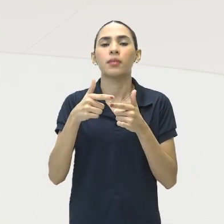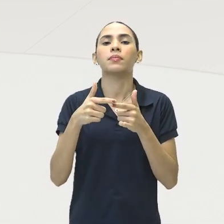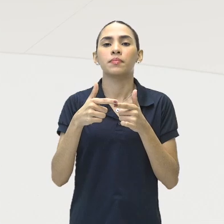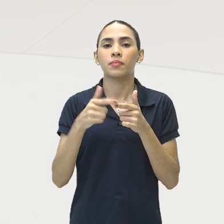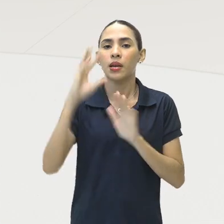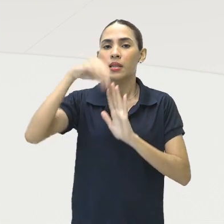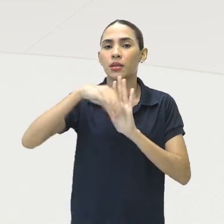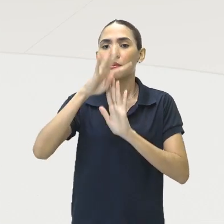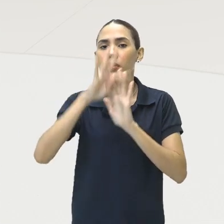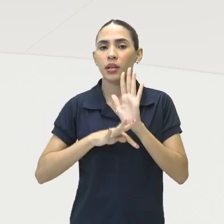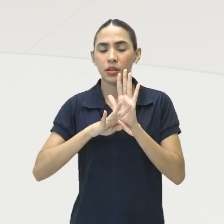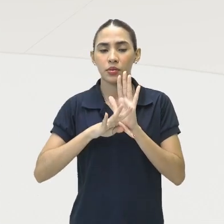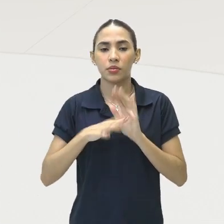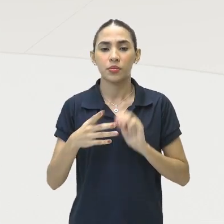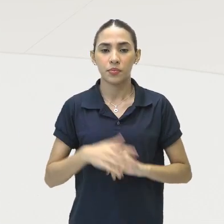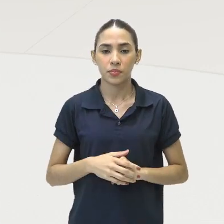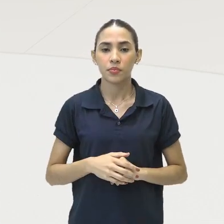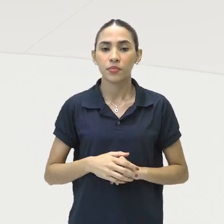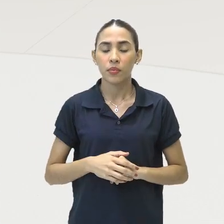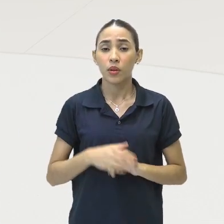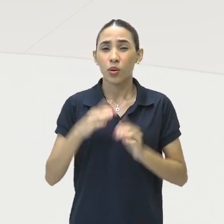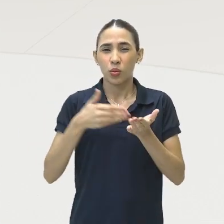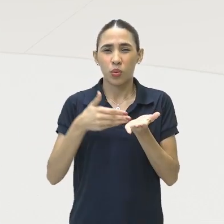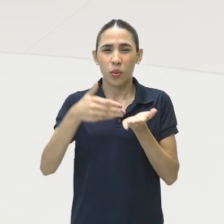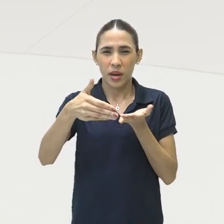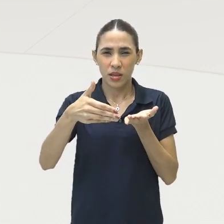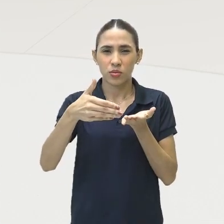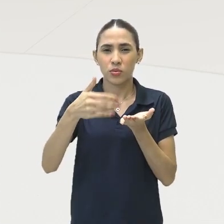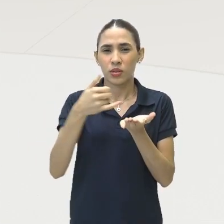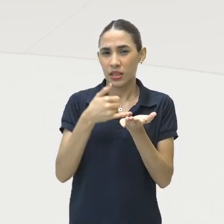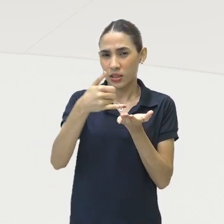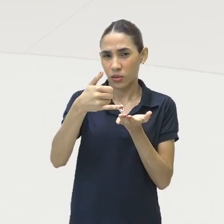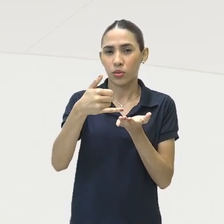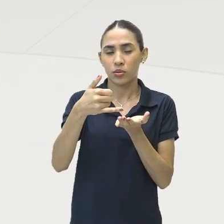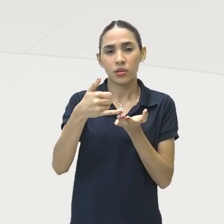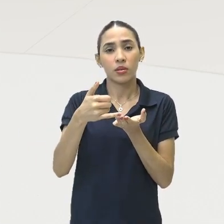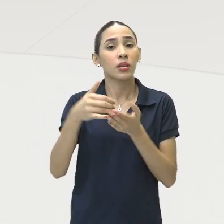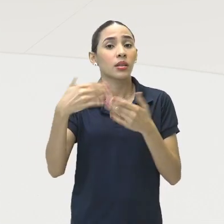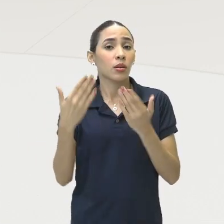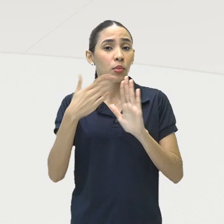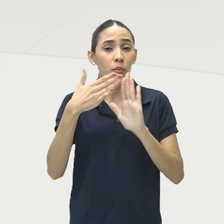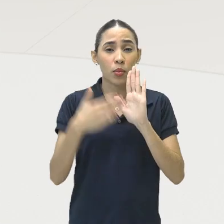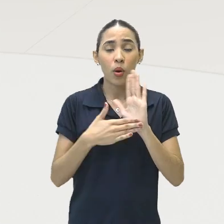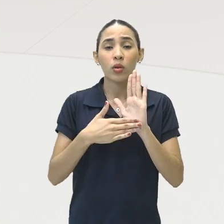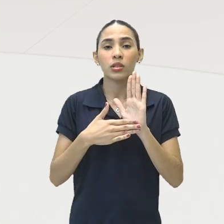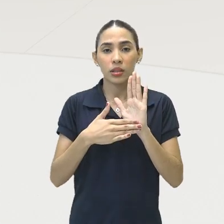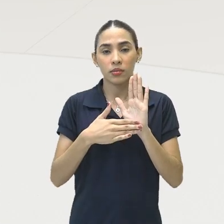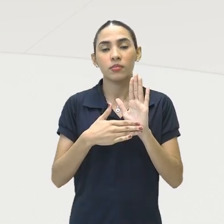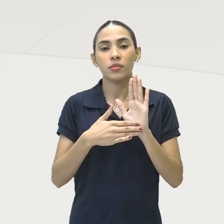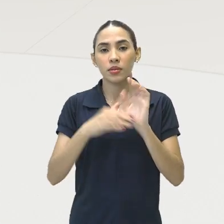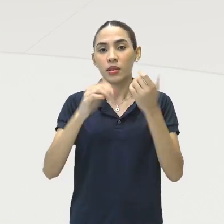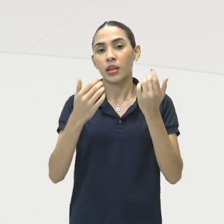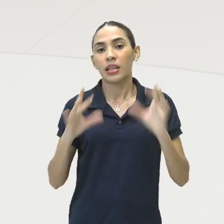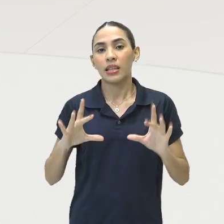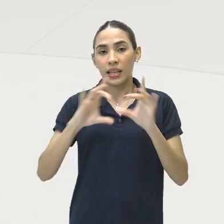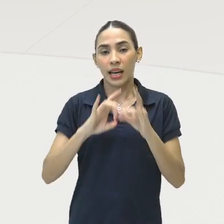aqui na minha introdução. Tá? Esta proposta de intervenção ela está linkada com o meu